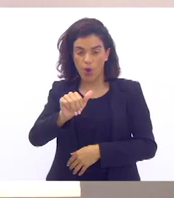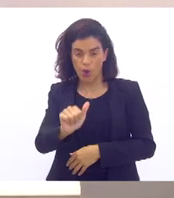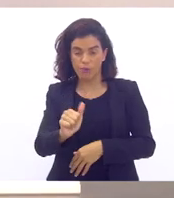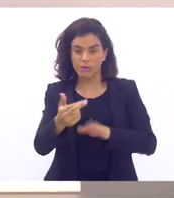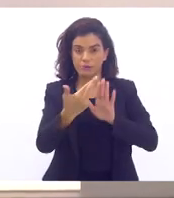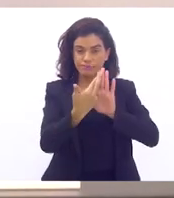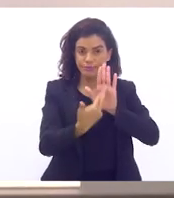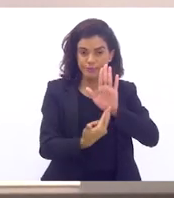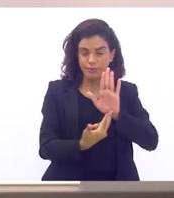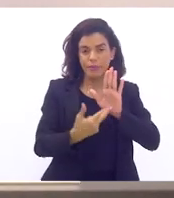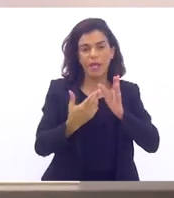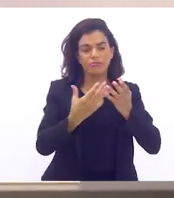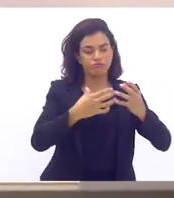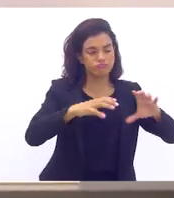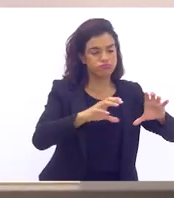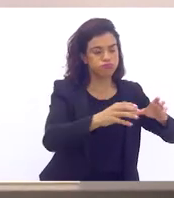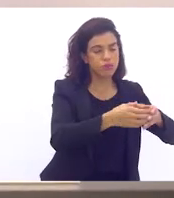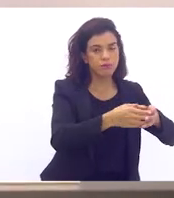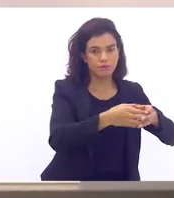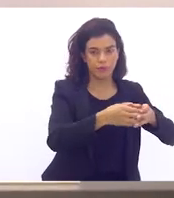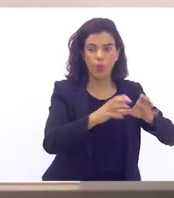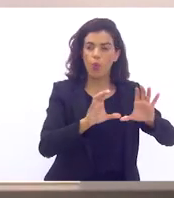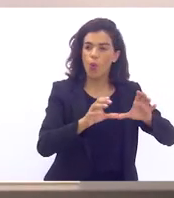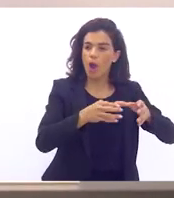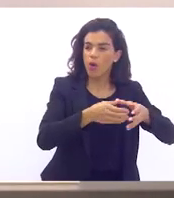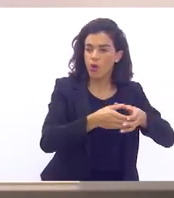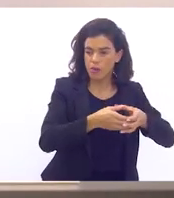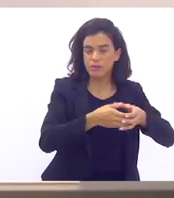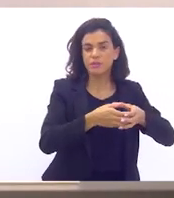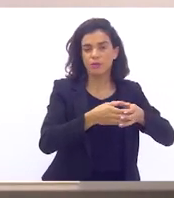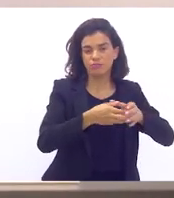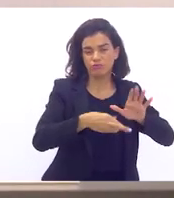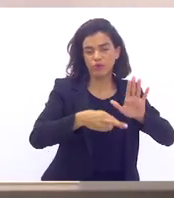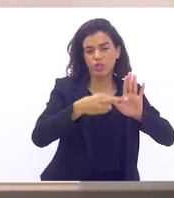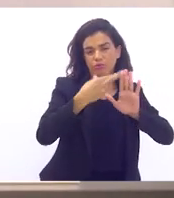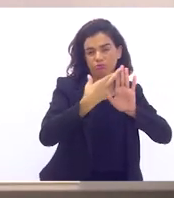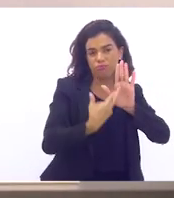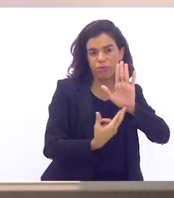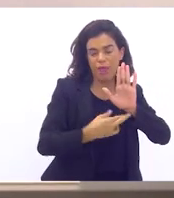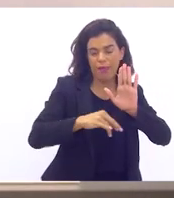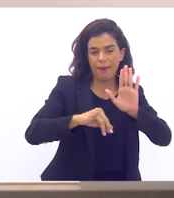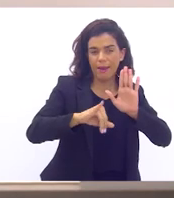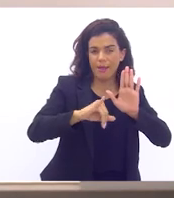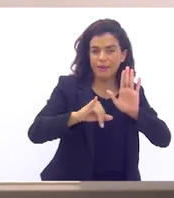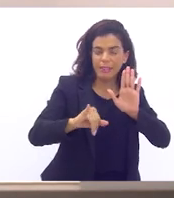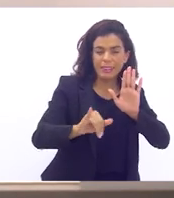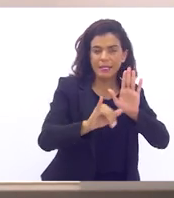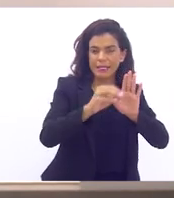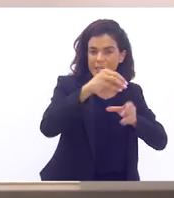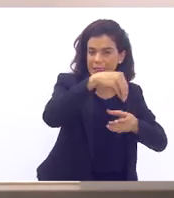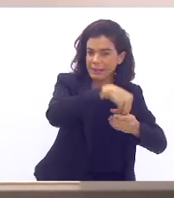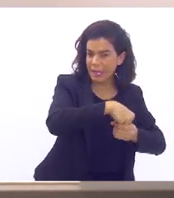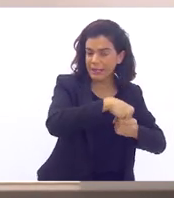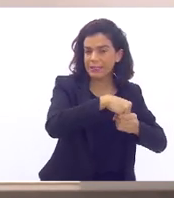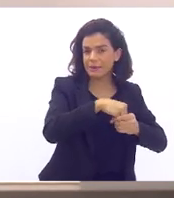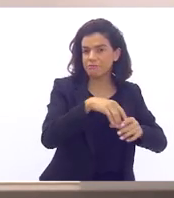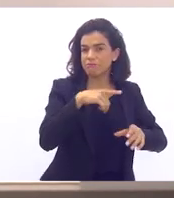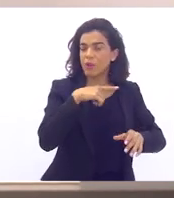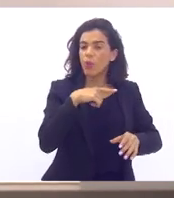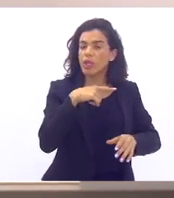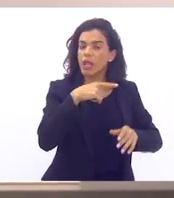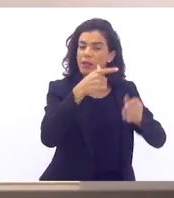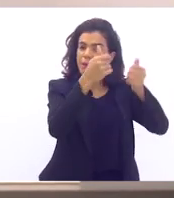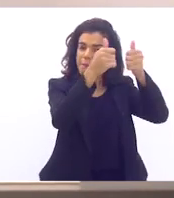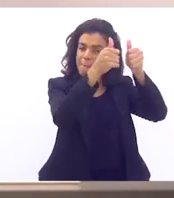várias comissões temáticas dentre elas uma comissão de normas internas que tem a missão de apreciar várias